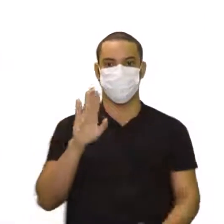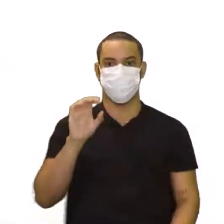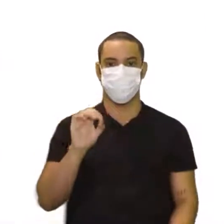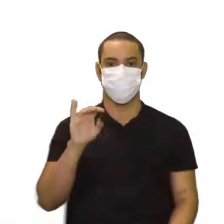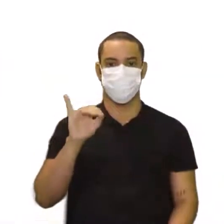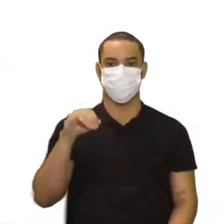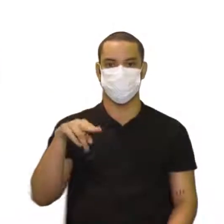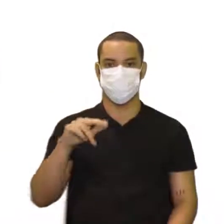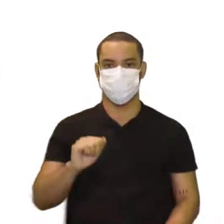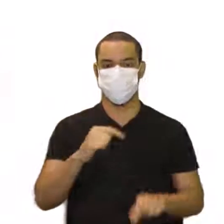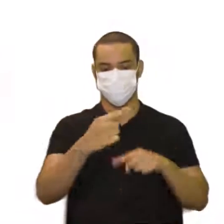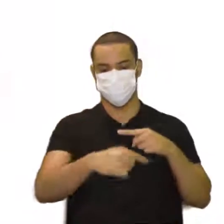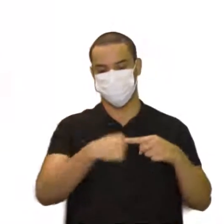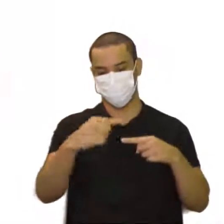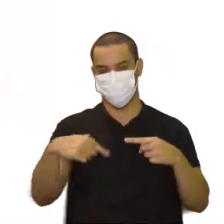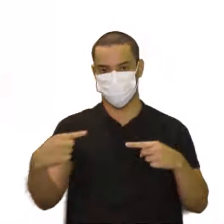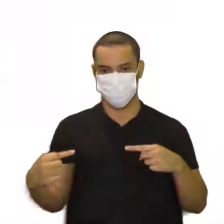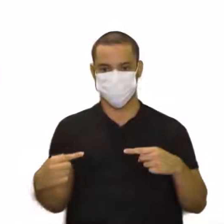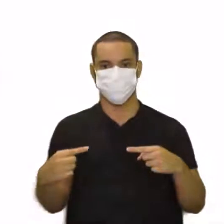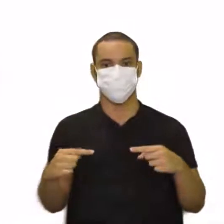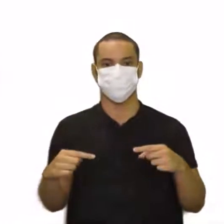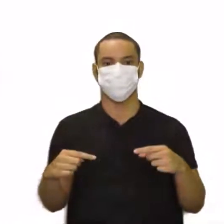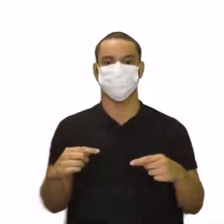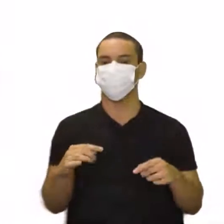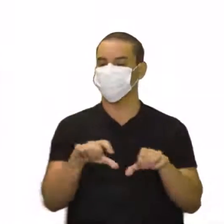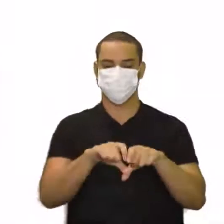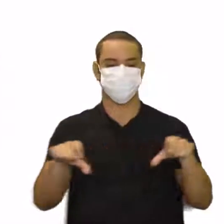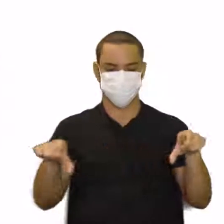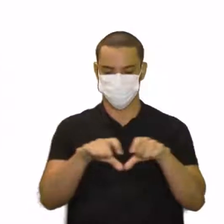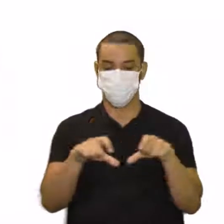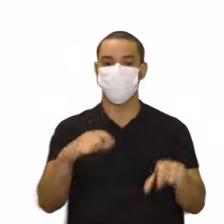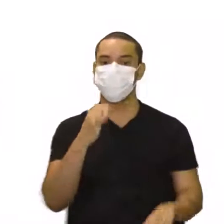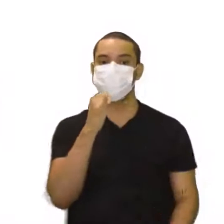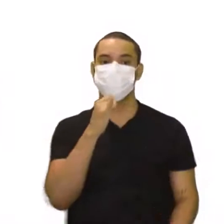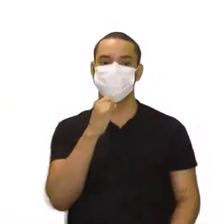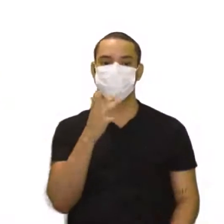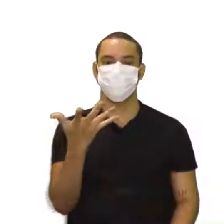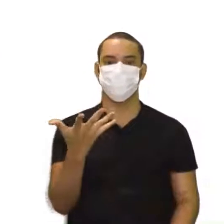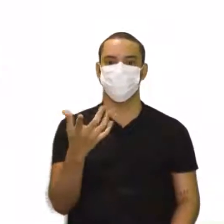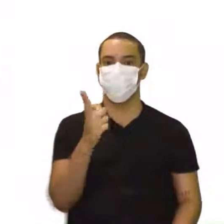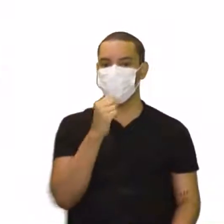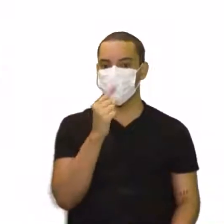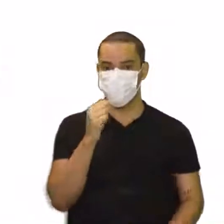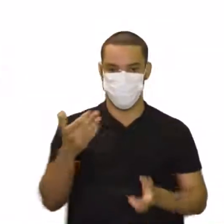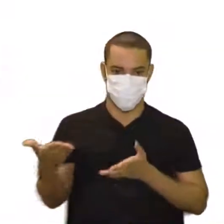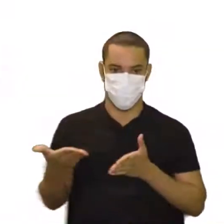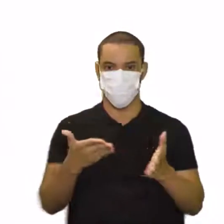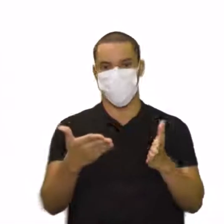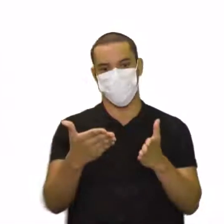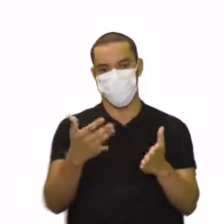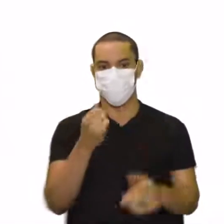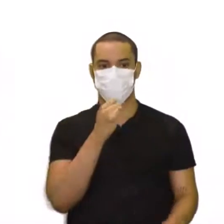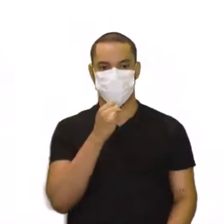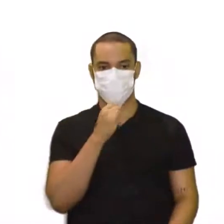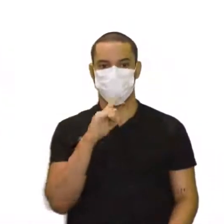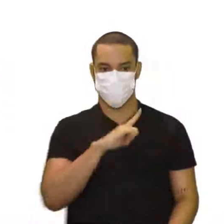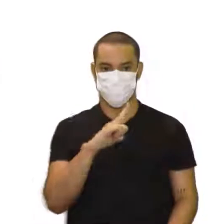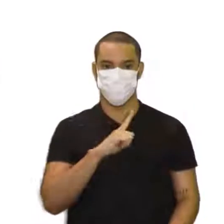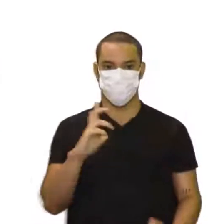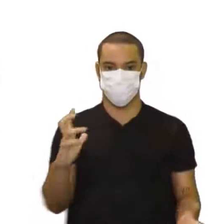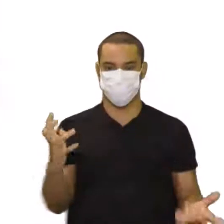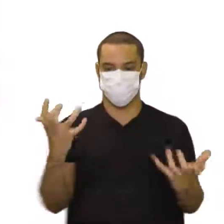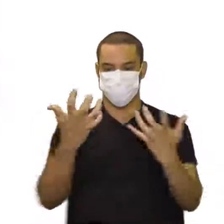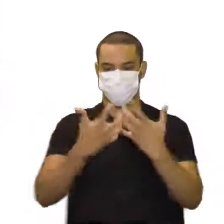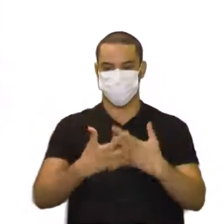A energia mecânica de um rio, por exemplo, faz girar o eixo no qual se encontra o ímã, fazendo alterar